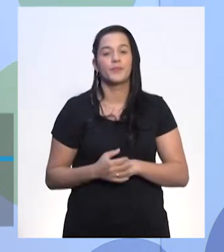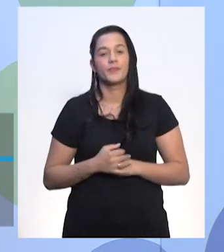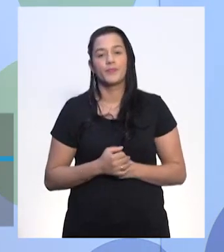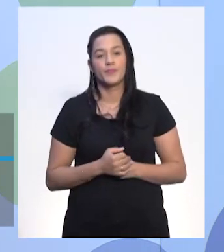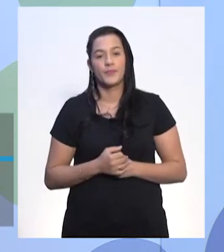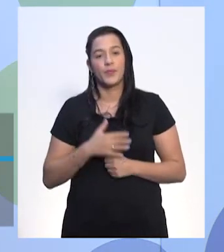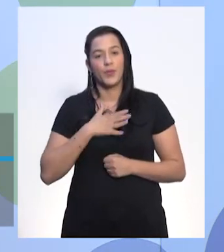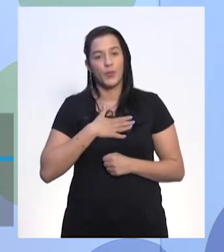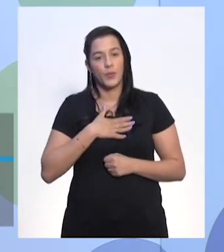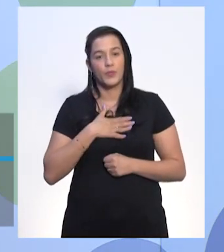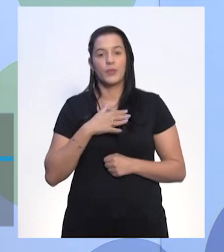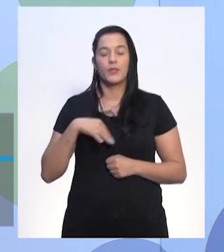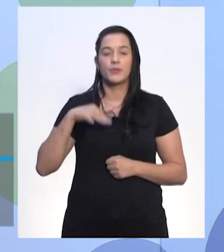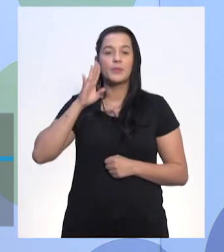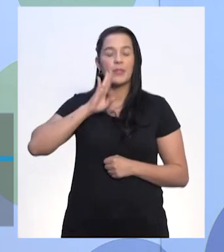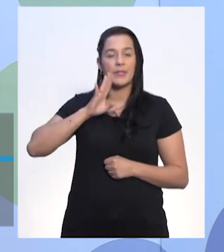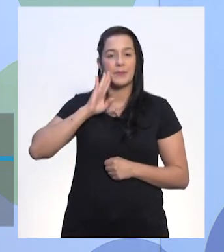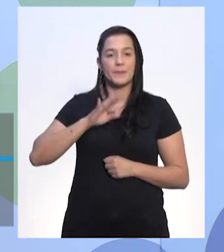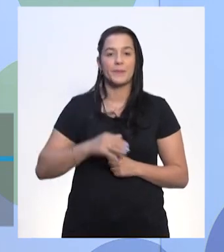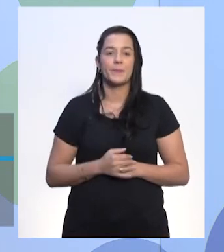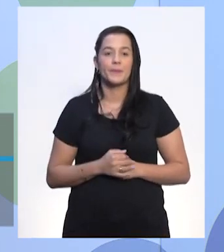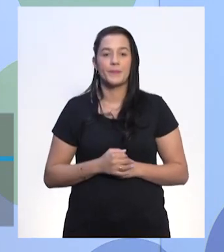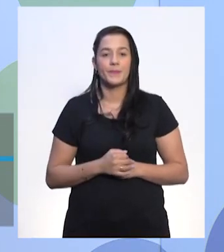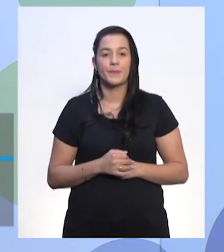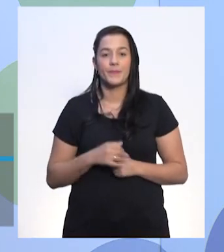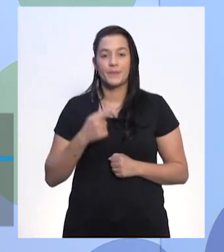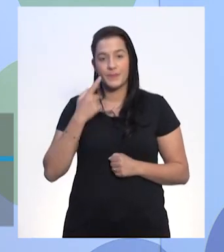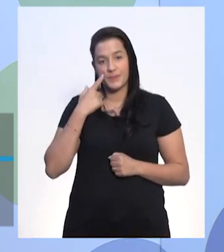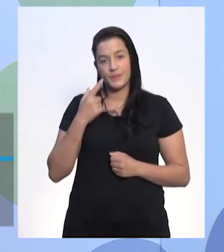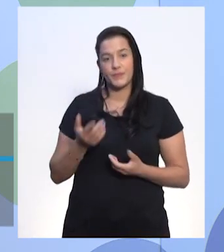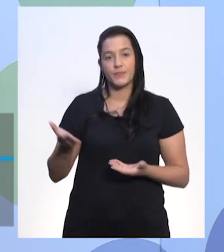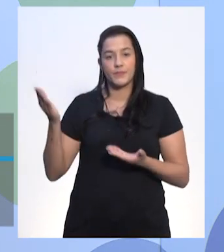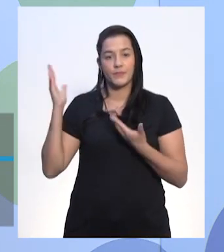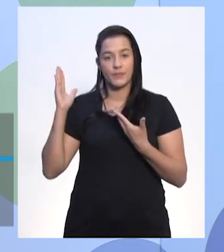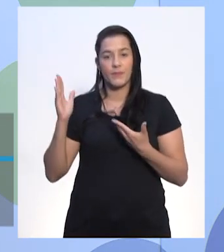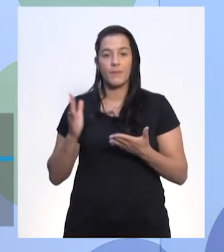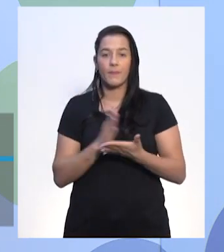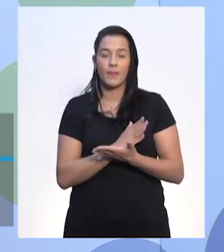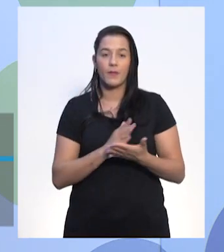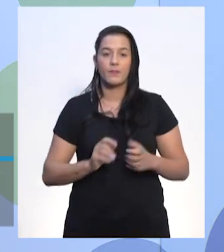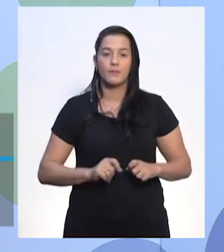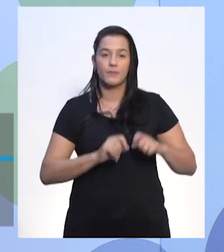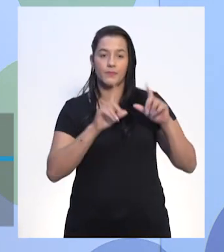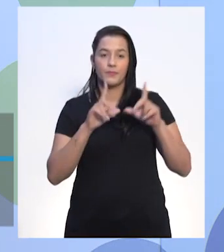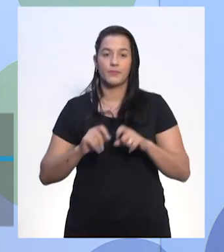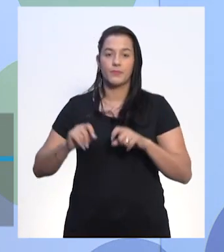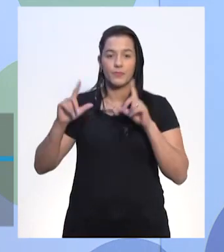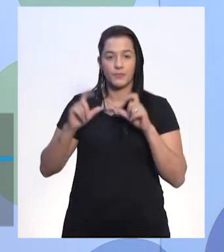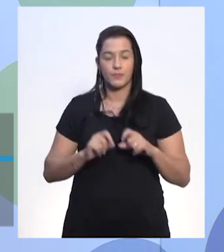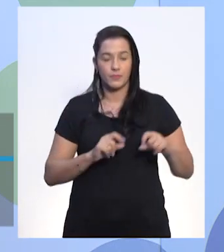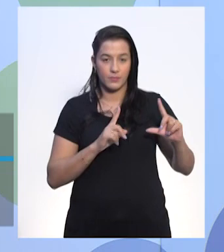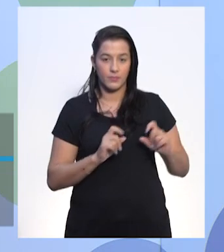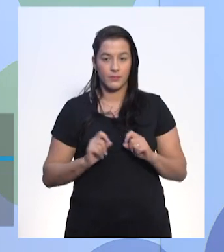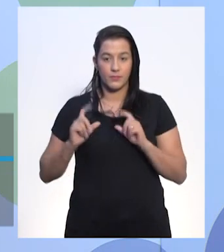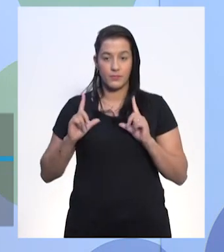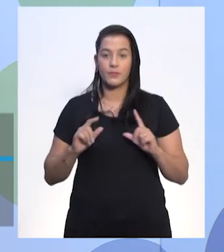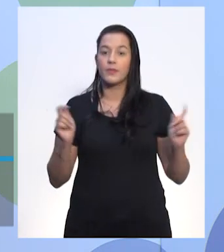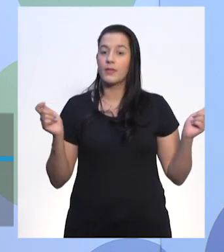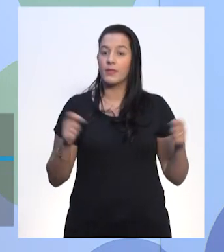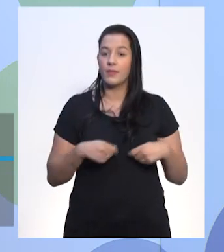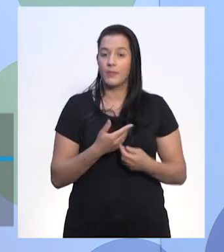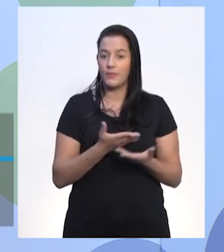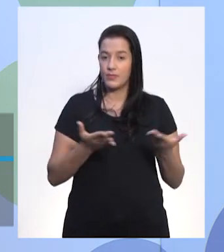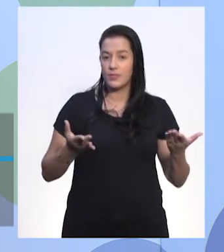uma ciclovia, acho bem bacana ali. Vamos comigo, na tela trouxe algumas figuras só para a gente apreciar um pouquinho aí, onde a gente pode ter